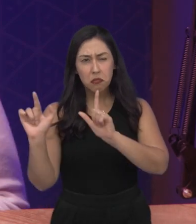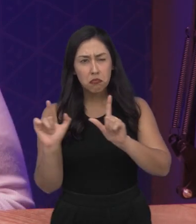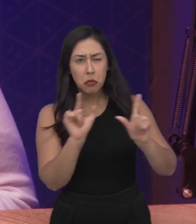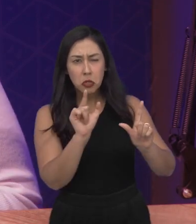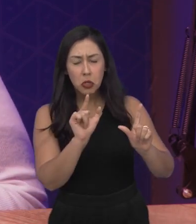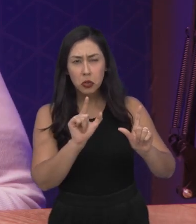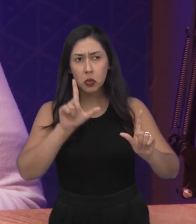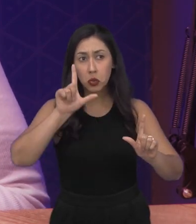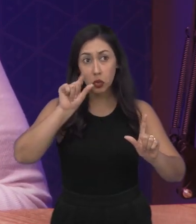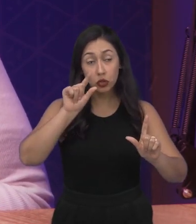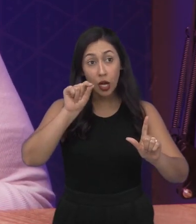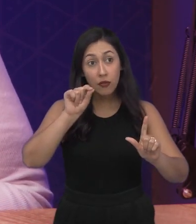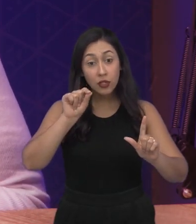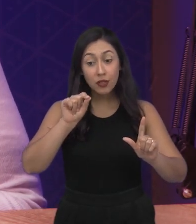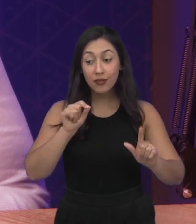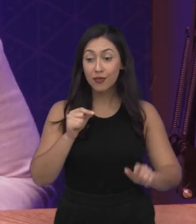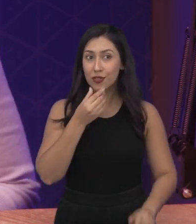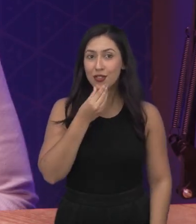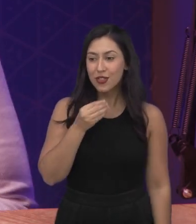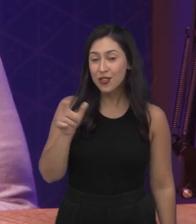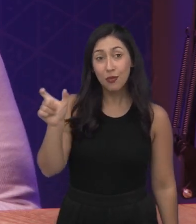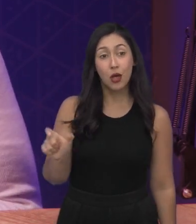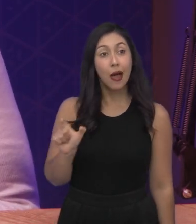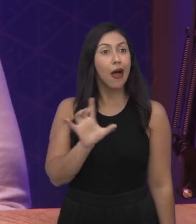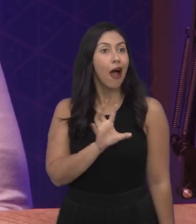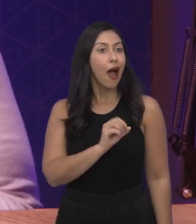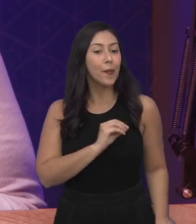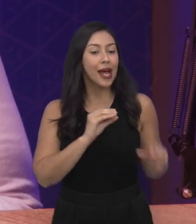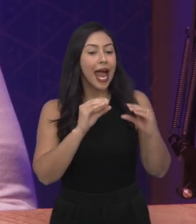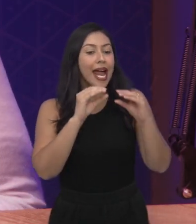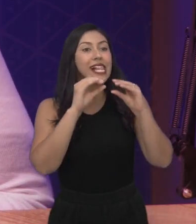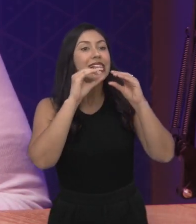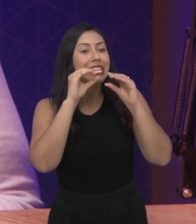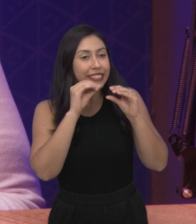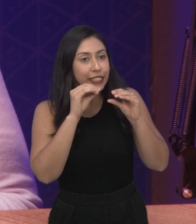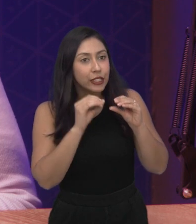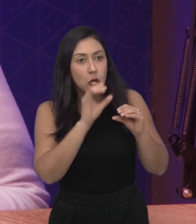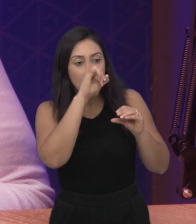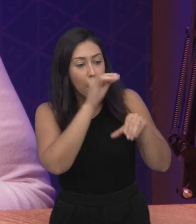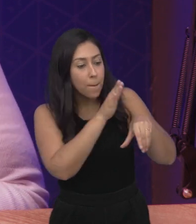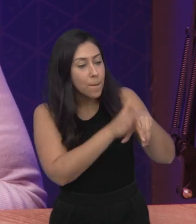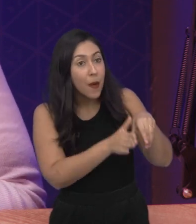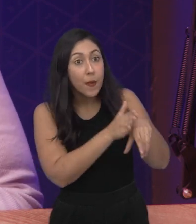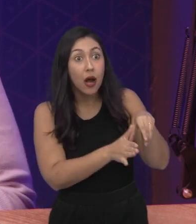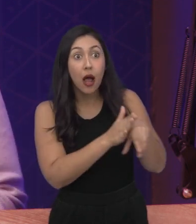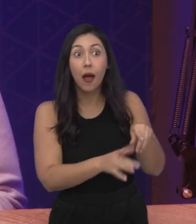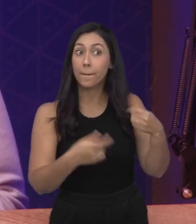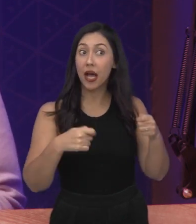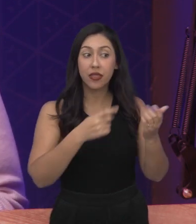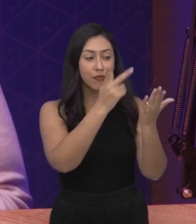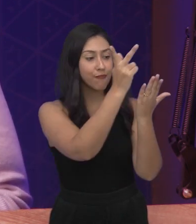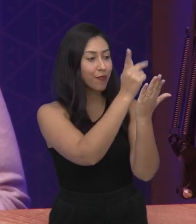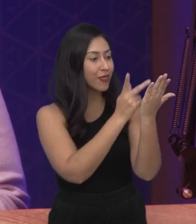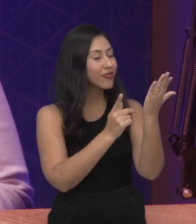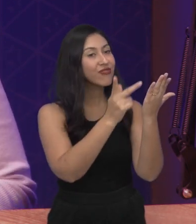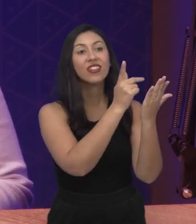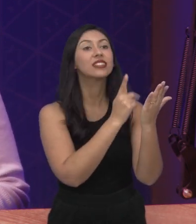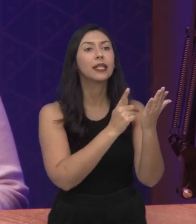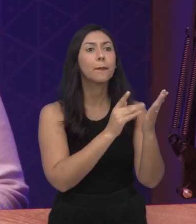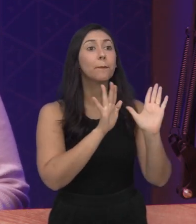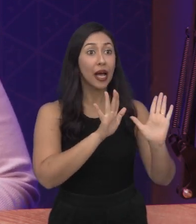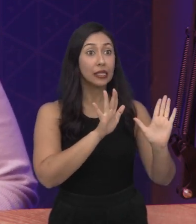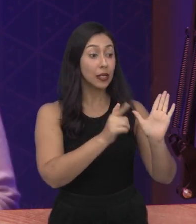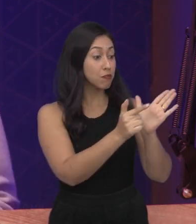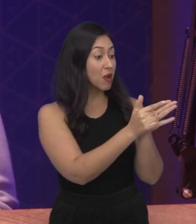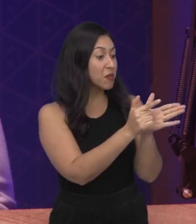Em um dos episódios de Chaves, o pobre menino que ama sanduíches de presunto recebe uma tarefa de fazer um desenho específico. Ao entregar